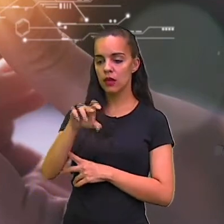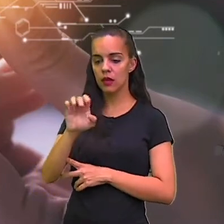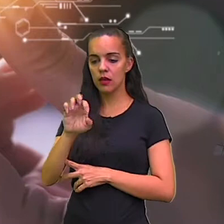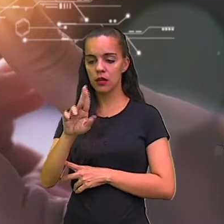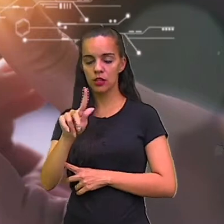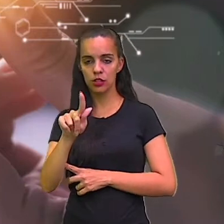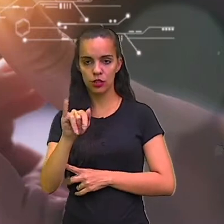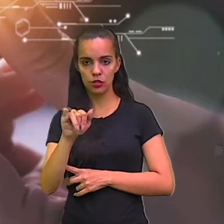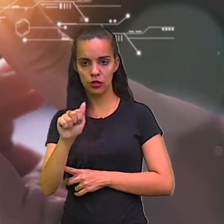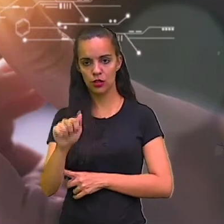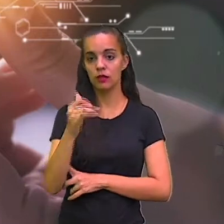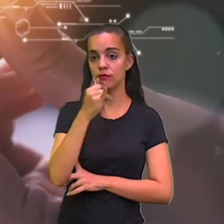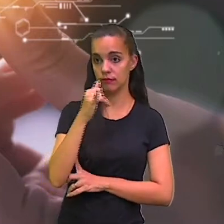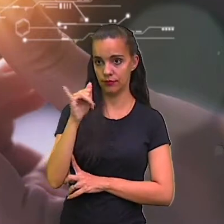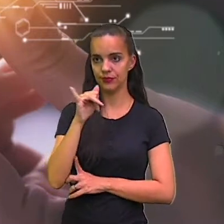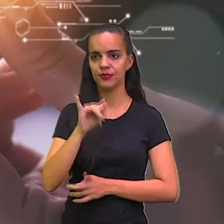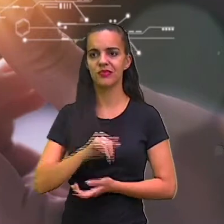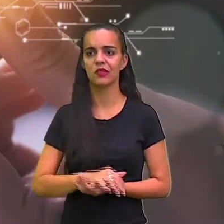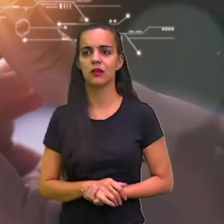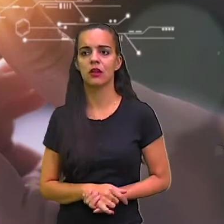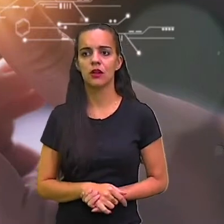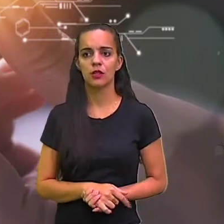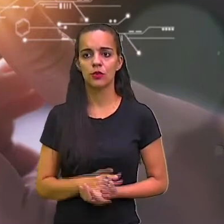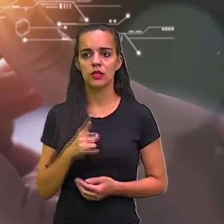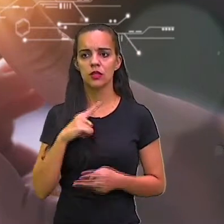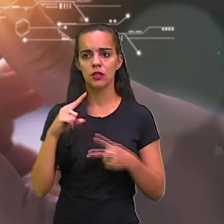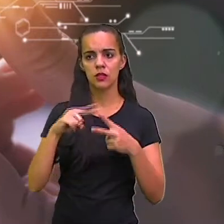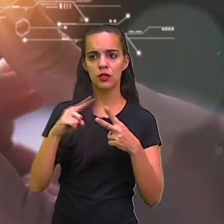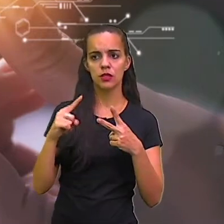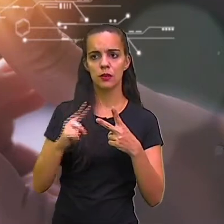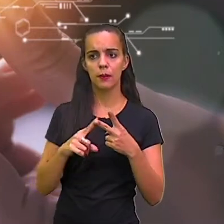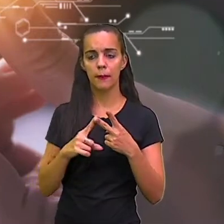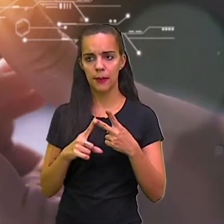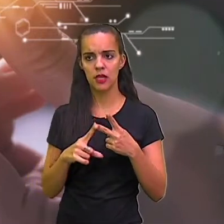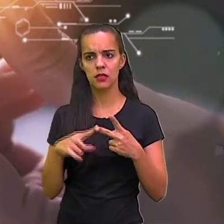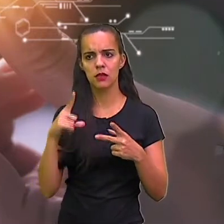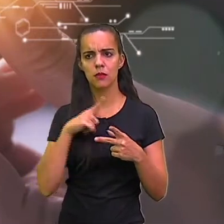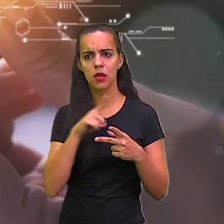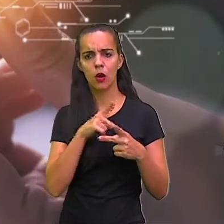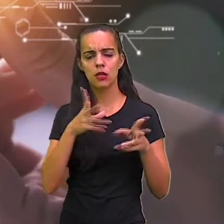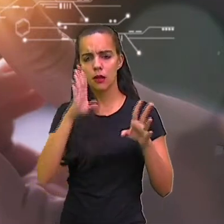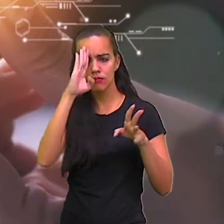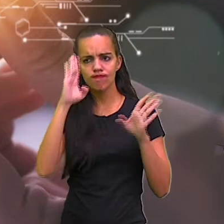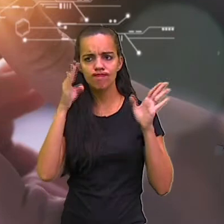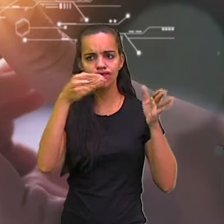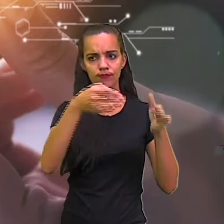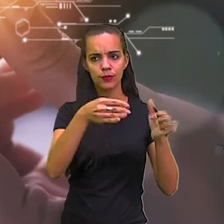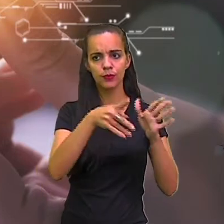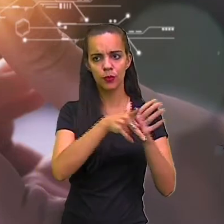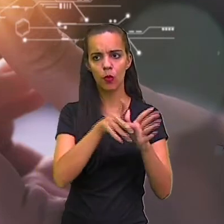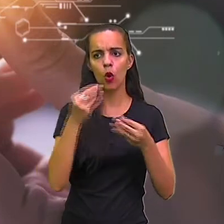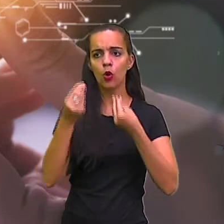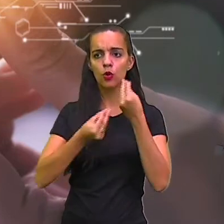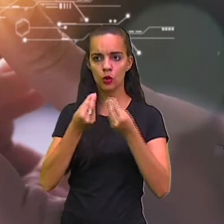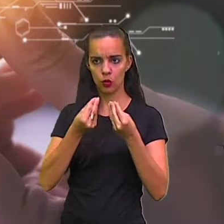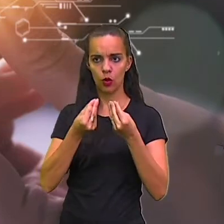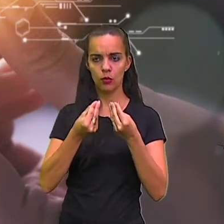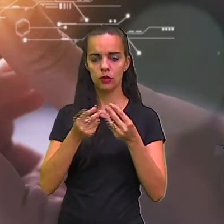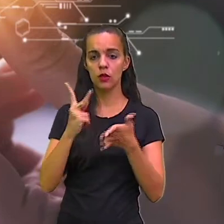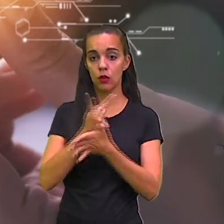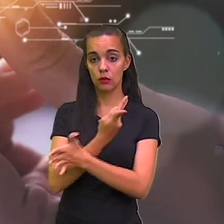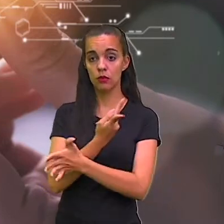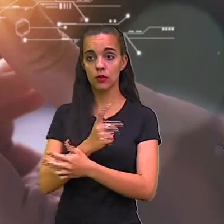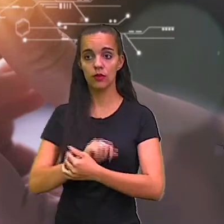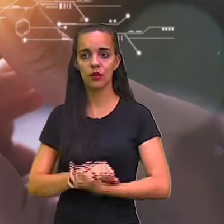geração de energia elétrica a dois meses principais de Como isso